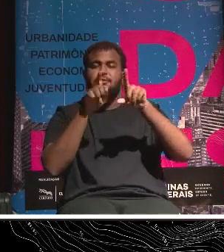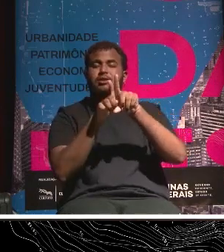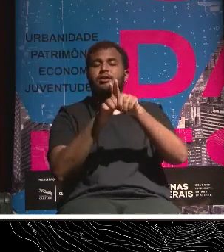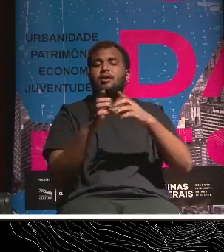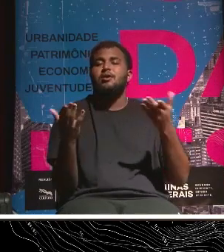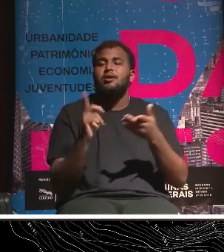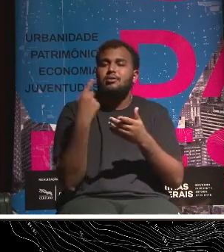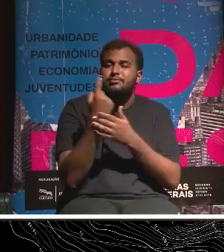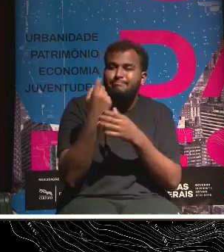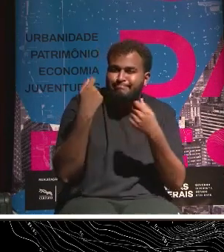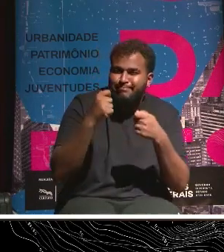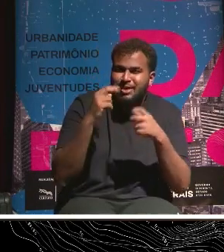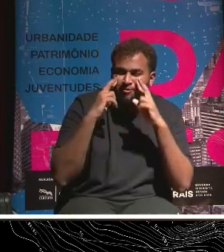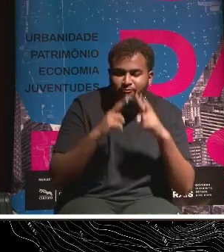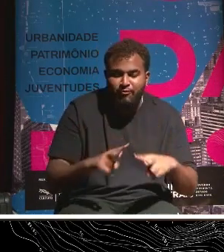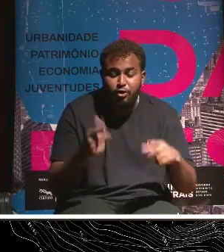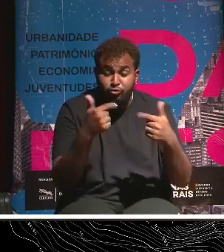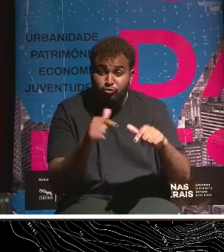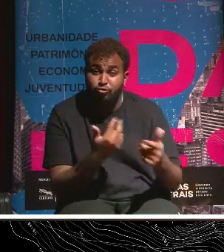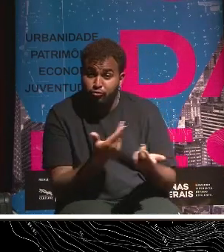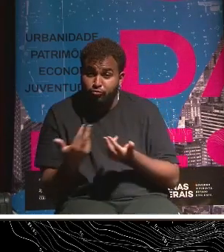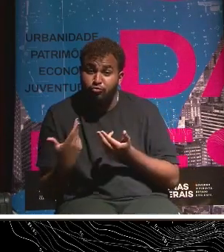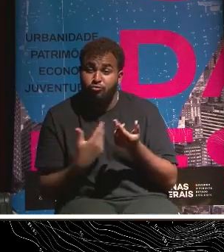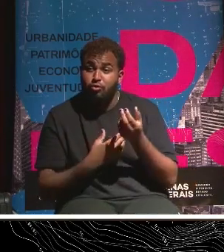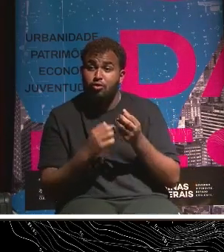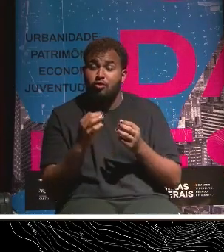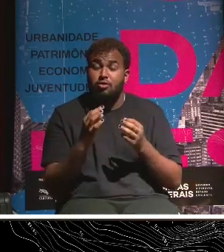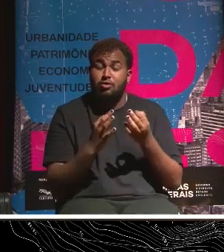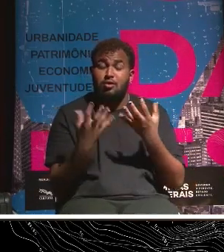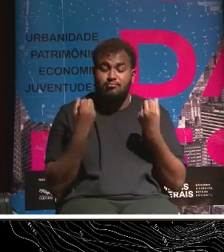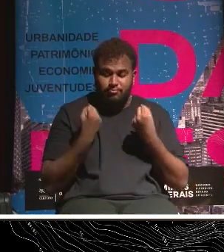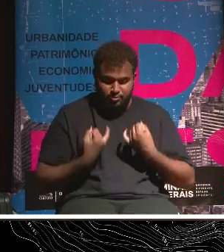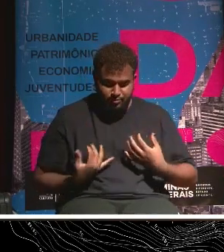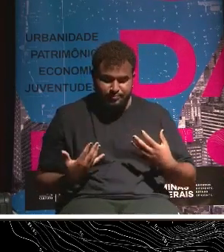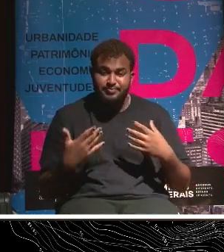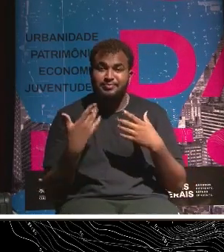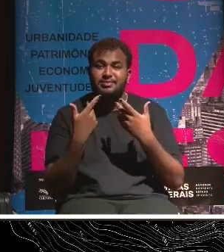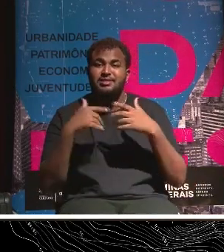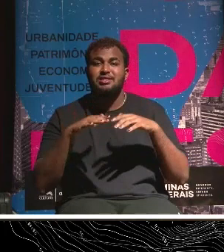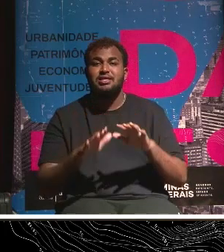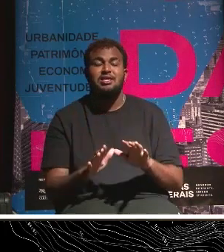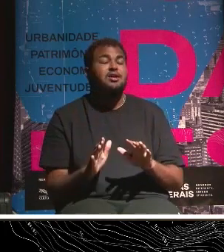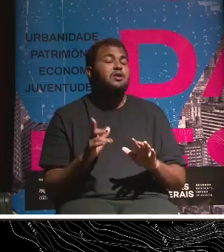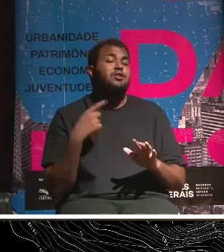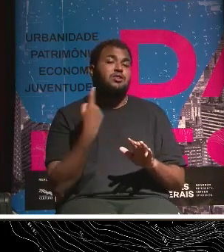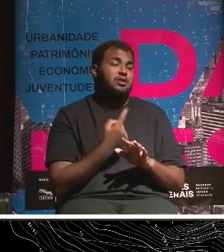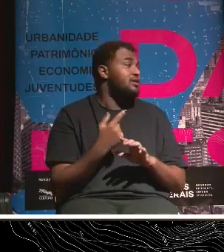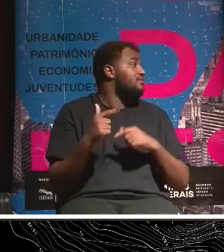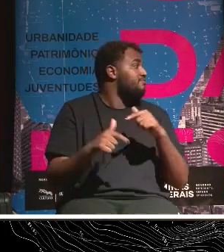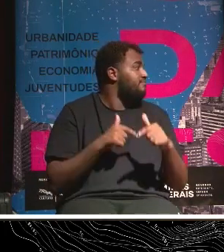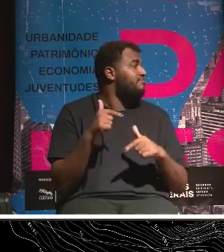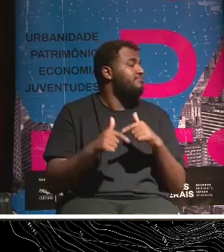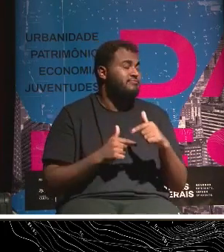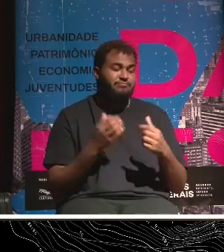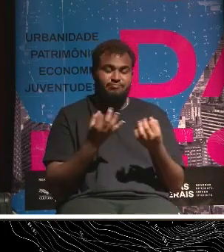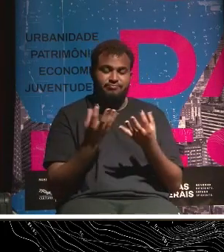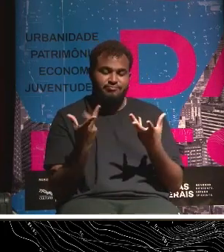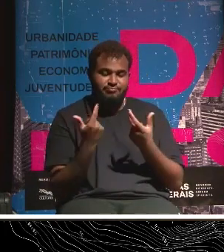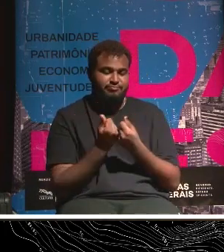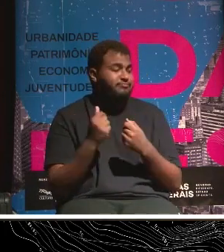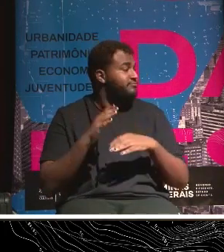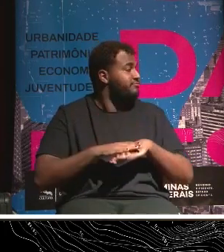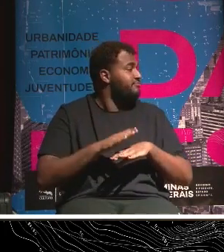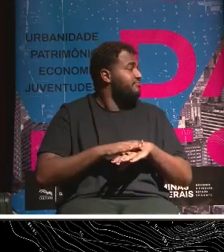agora a gente precisa rever, que nem foi o exercício da autodescrição aqui. Né? Então, e aí a gente vai aperfeiçoando, Então,